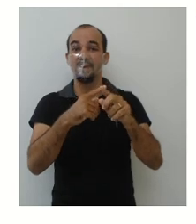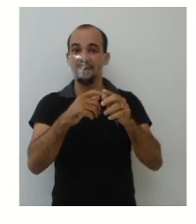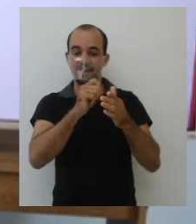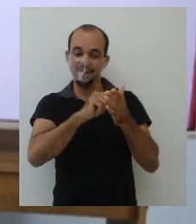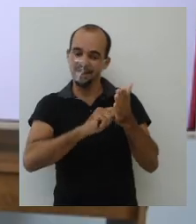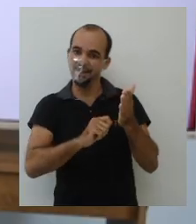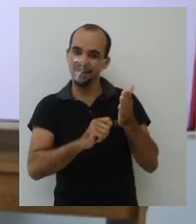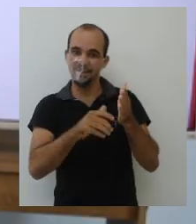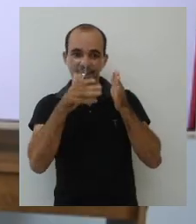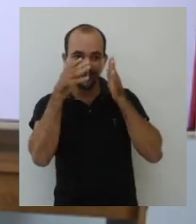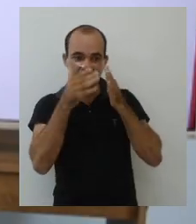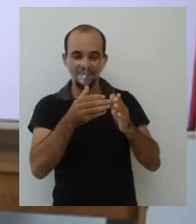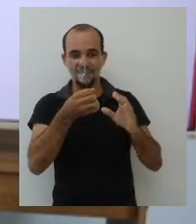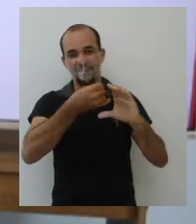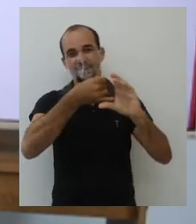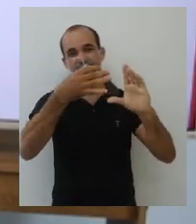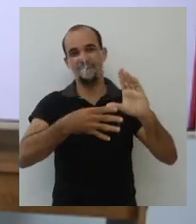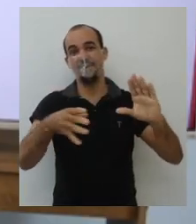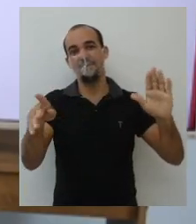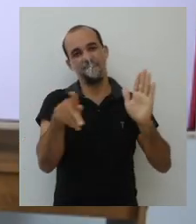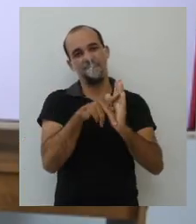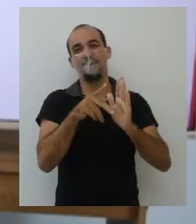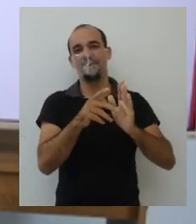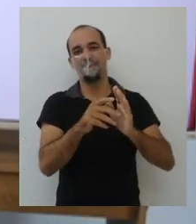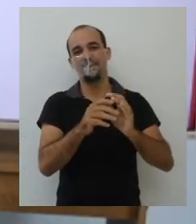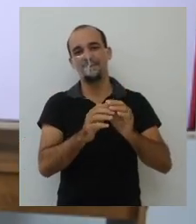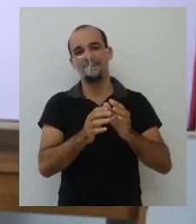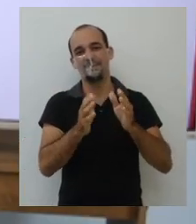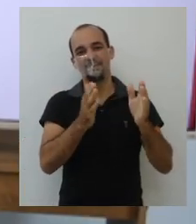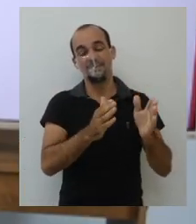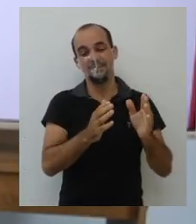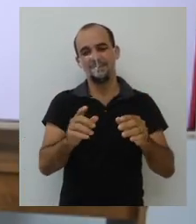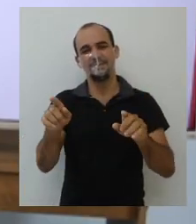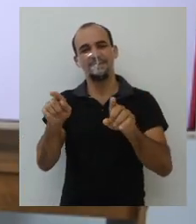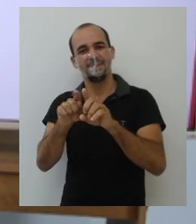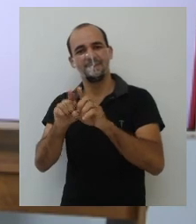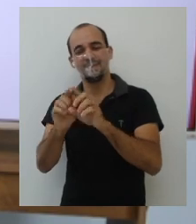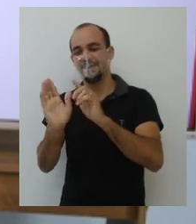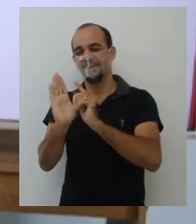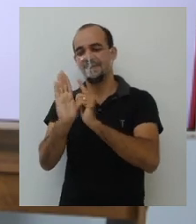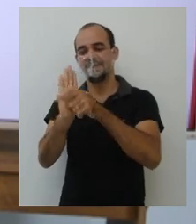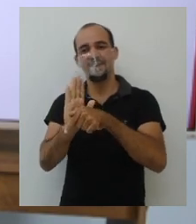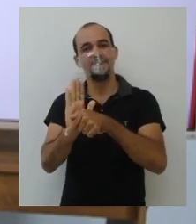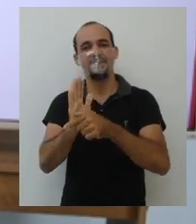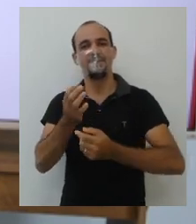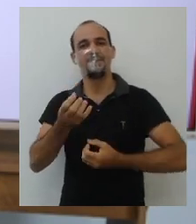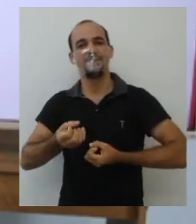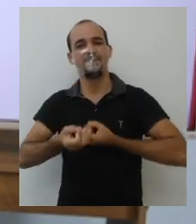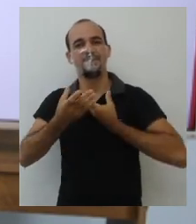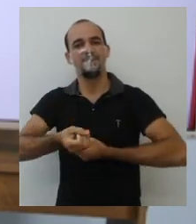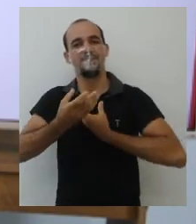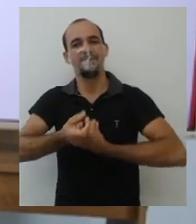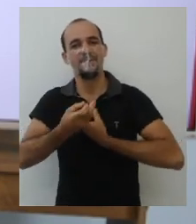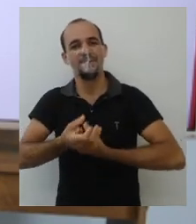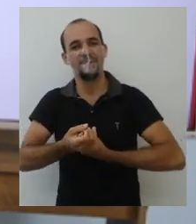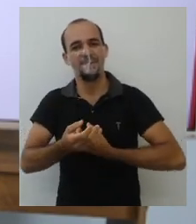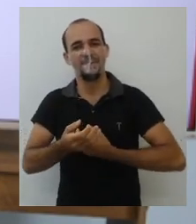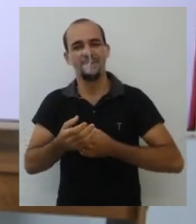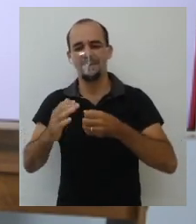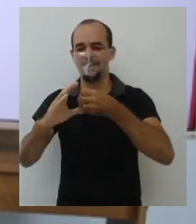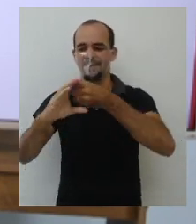característica específica. E também tem a questão da poesia, O poema em si, ele também tem